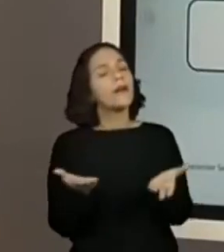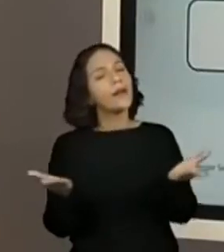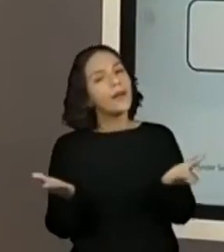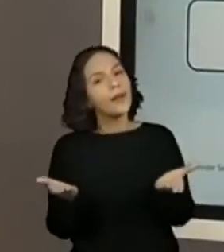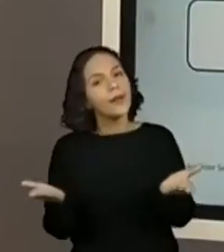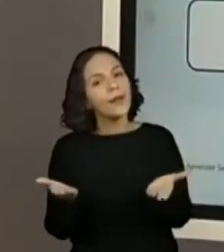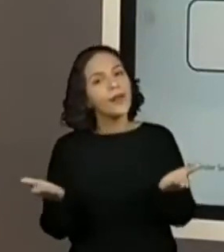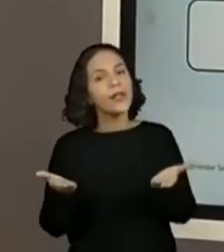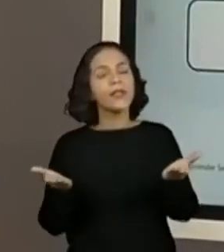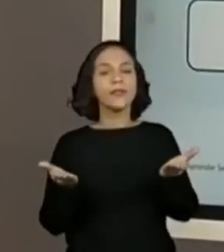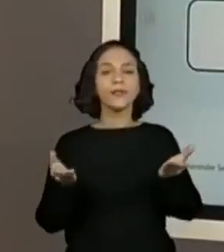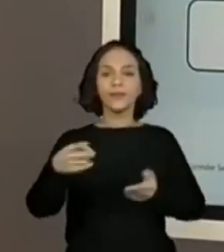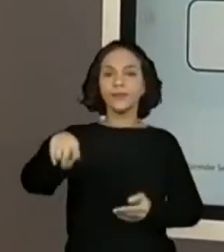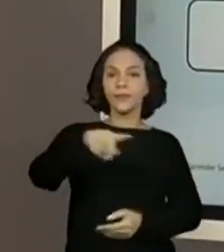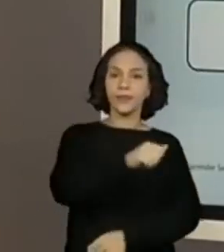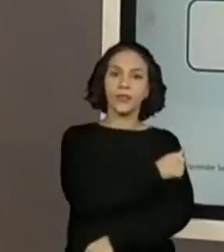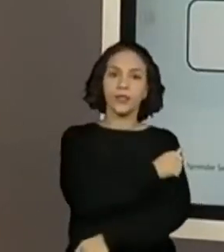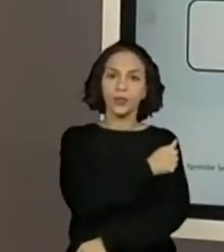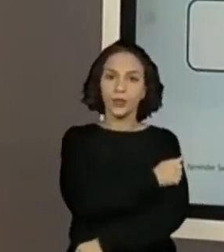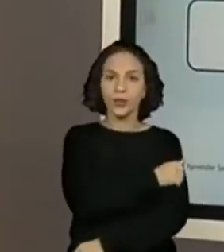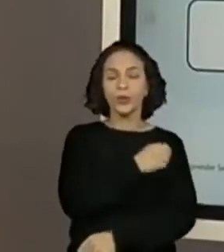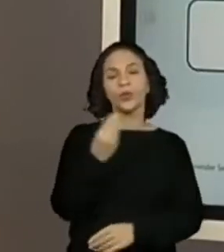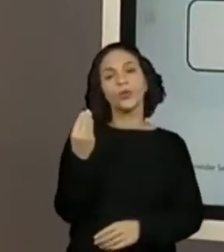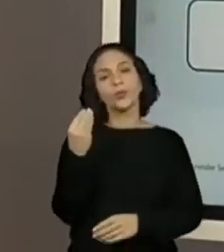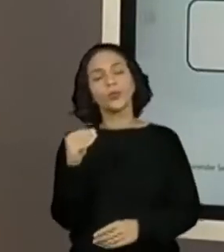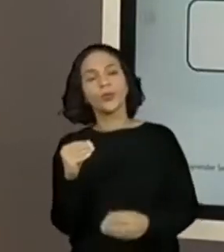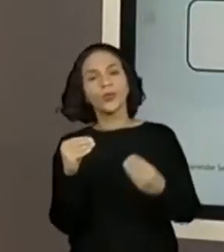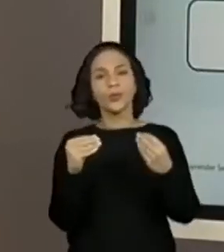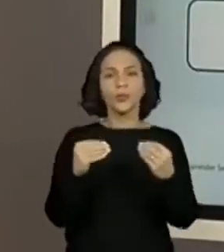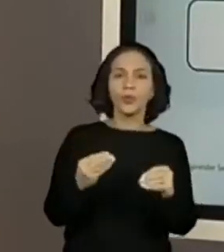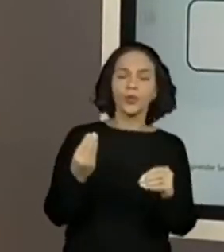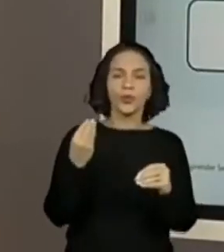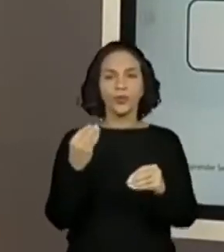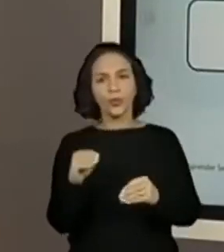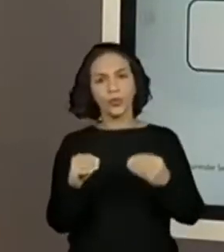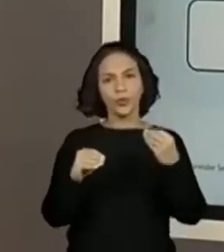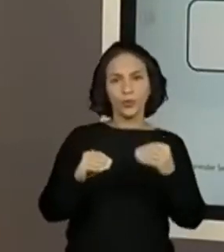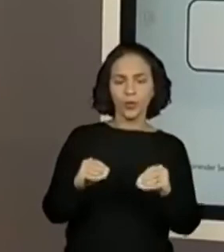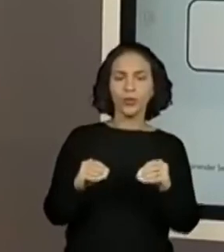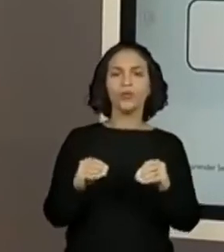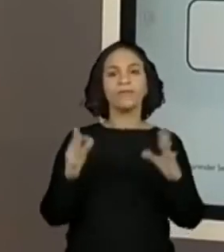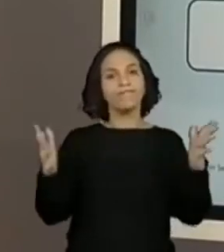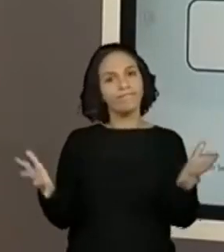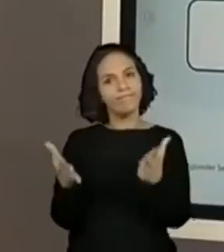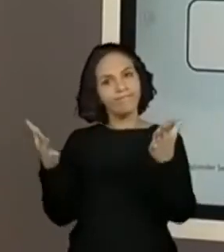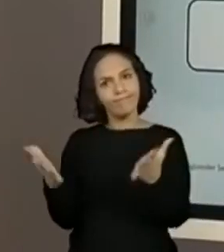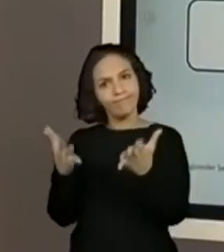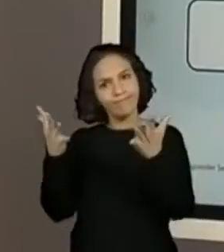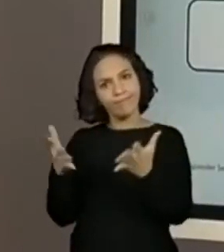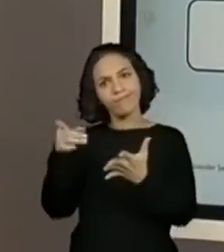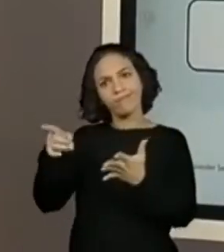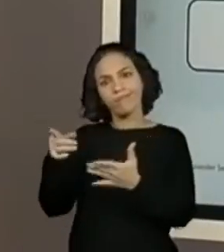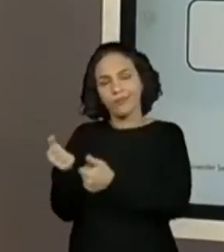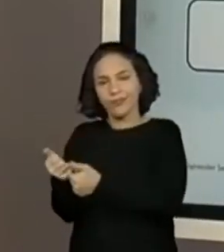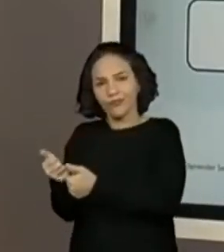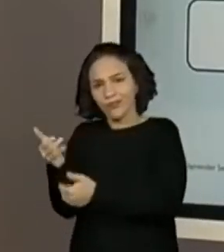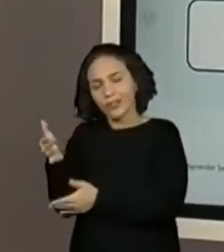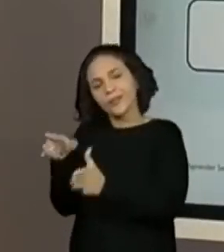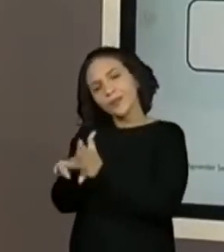gente, para os alunos irem registrando esses números, e eu preciso da ajuda de vocês, estimulando os alunos